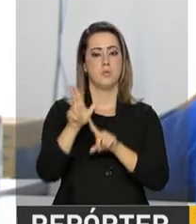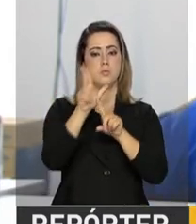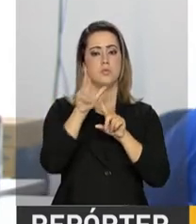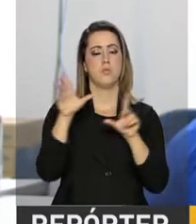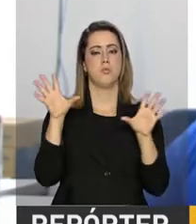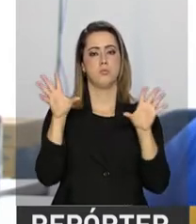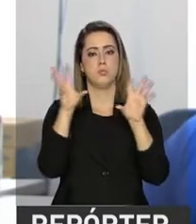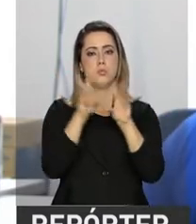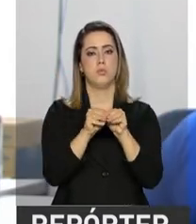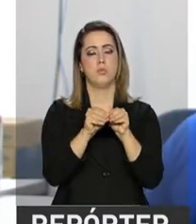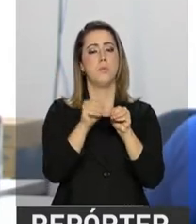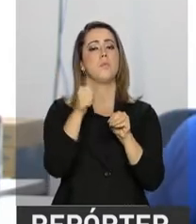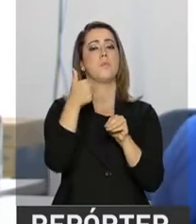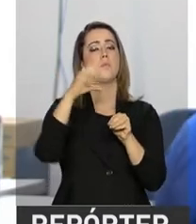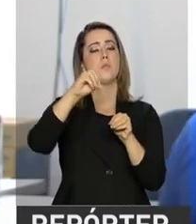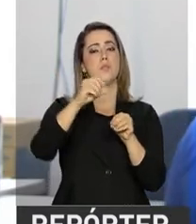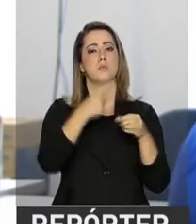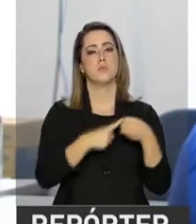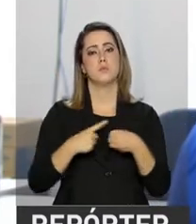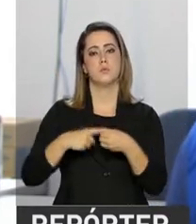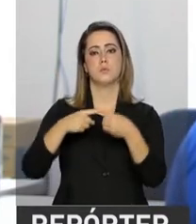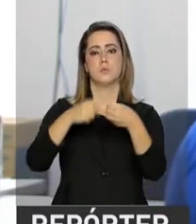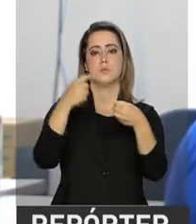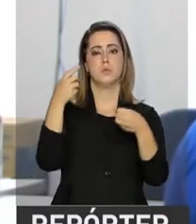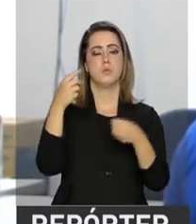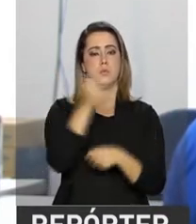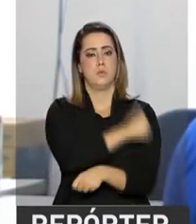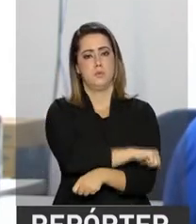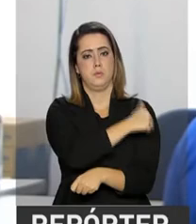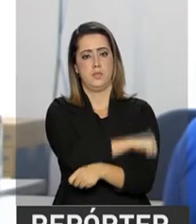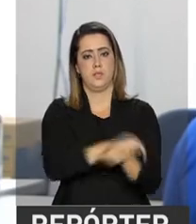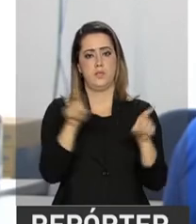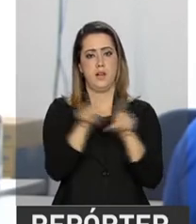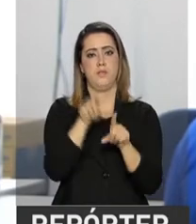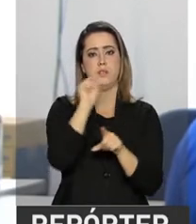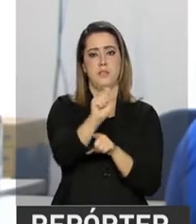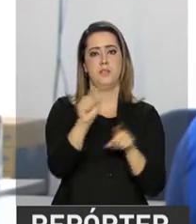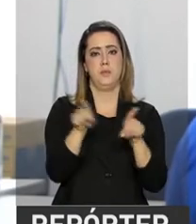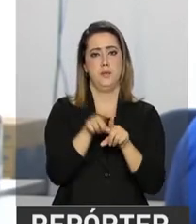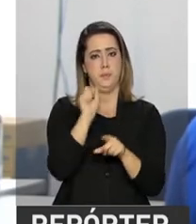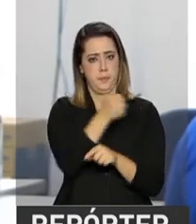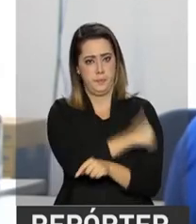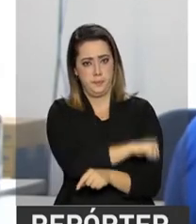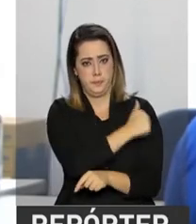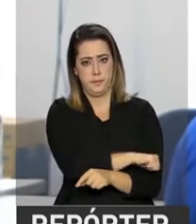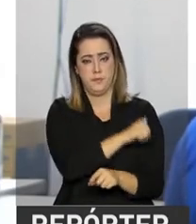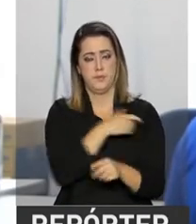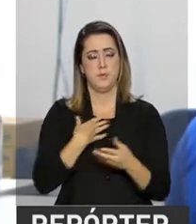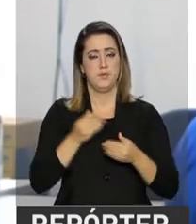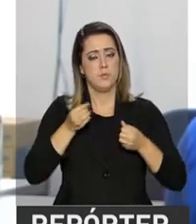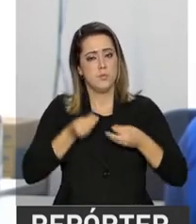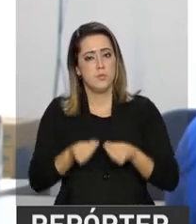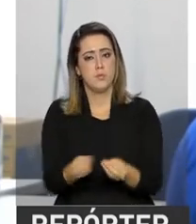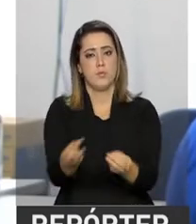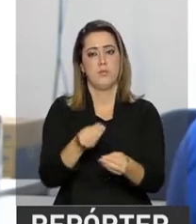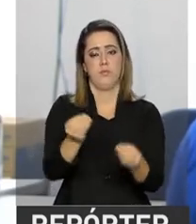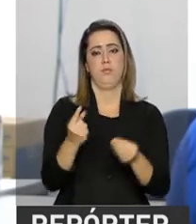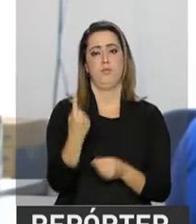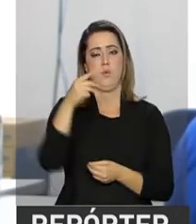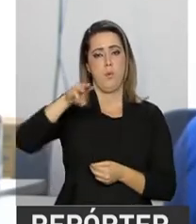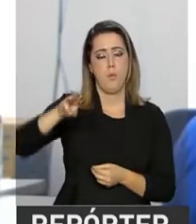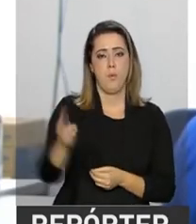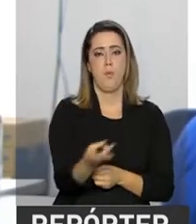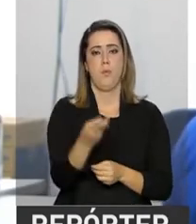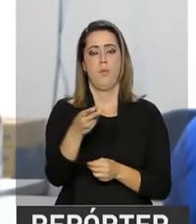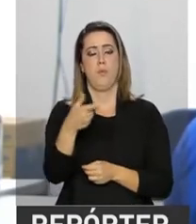ser desligado em 19 cidades aqui do Rio de Janeiro. A expectativa é que até lá sejam distribuídos 1 milhão e 200